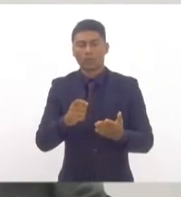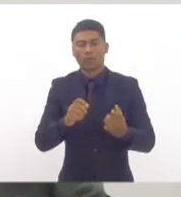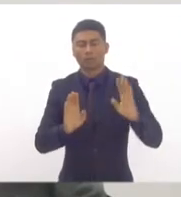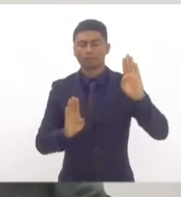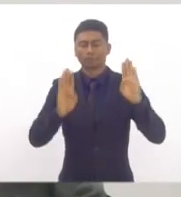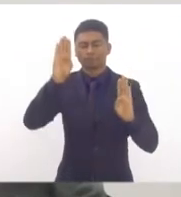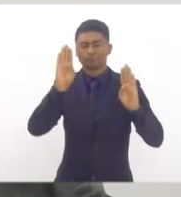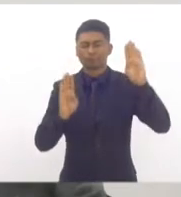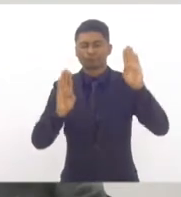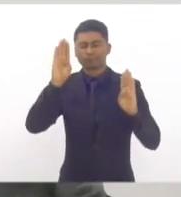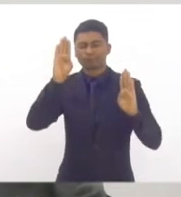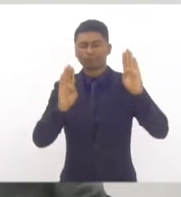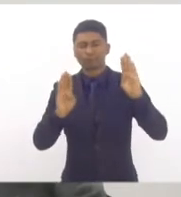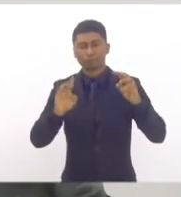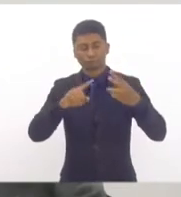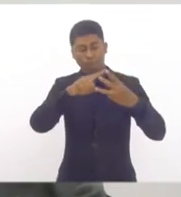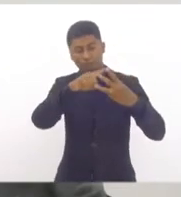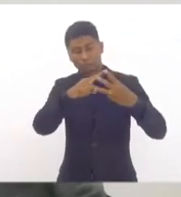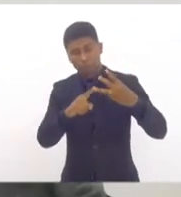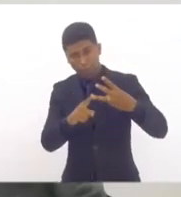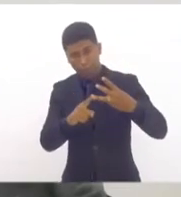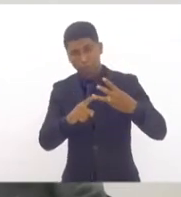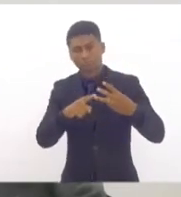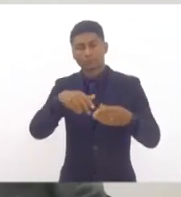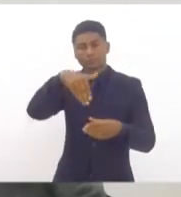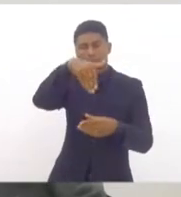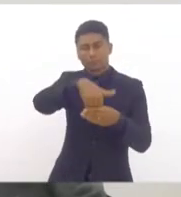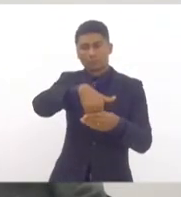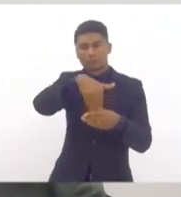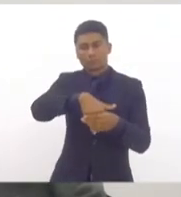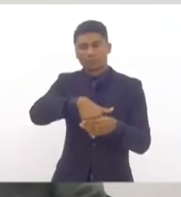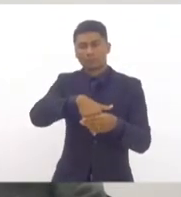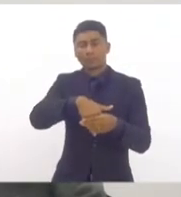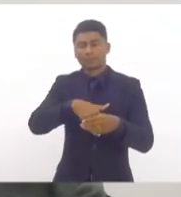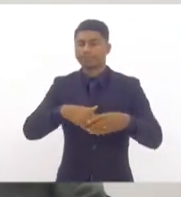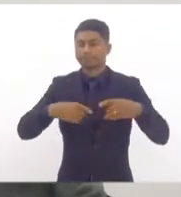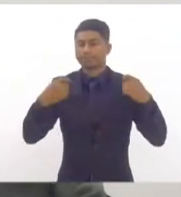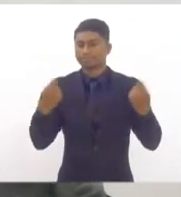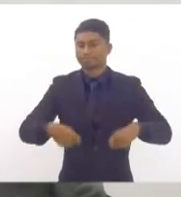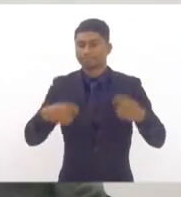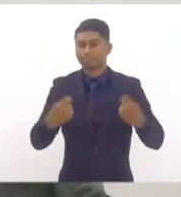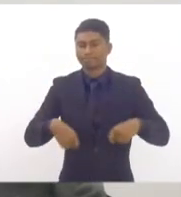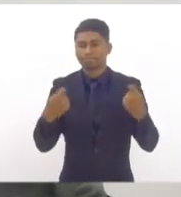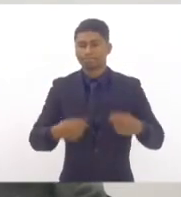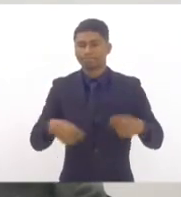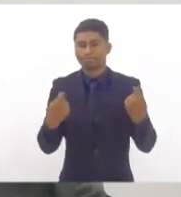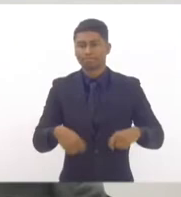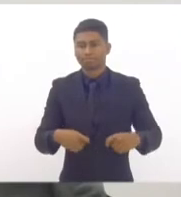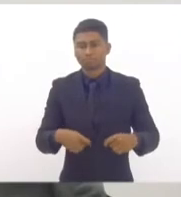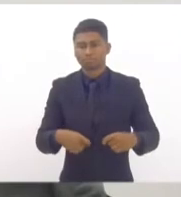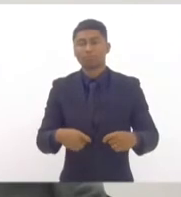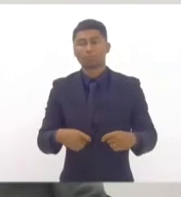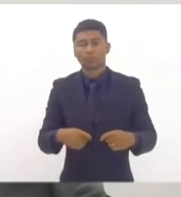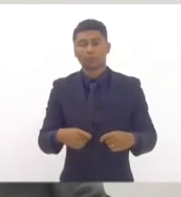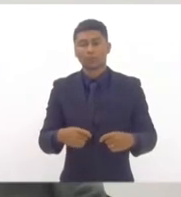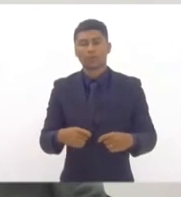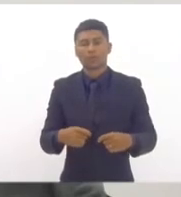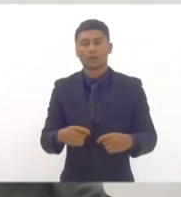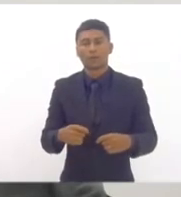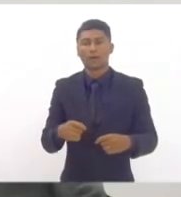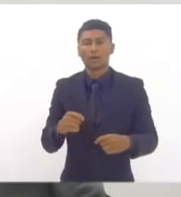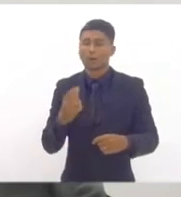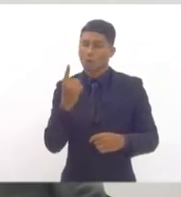estiver completa, forem três votos, tem que haver uma desses oito candidatos habilitados para a reserva de